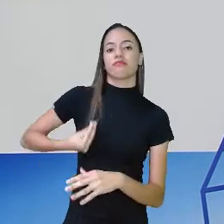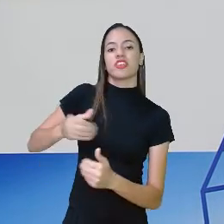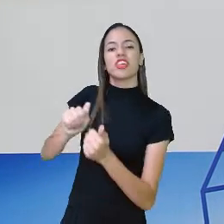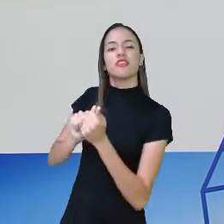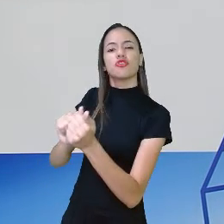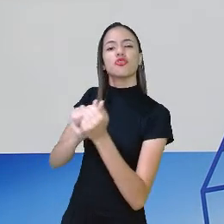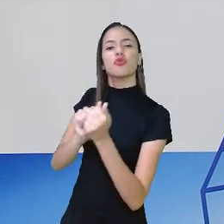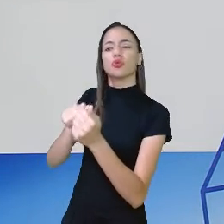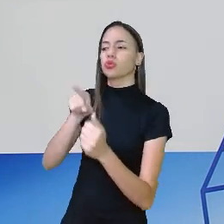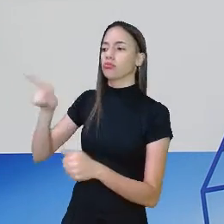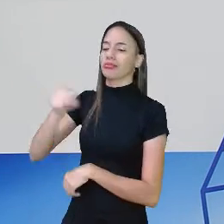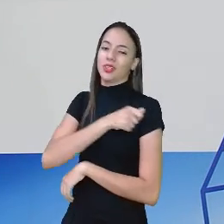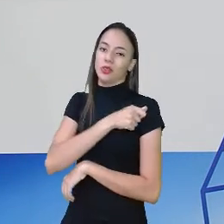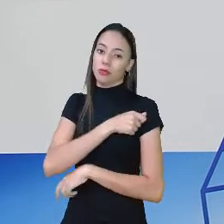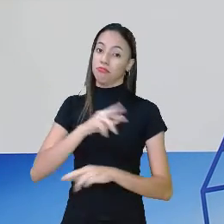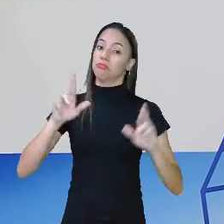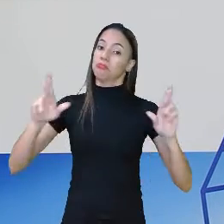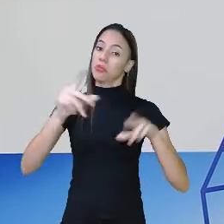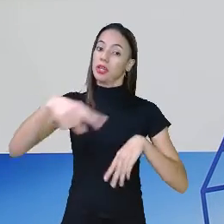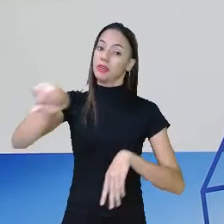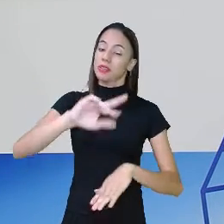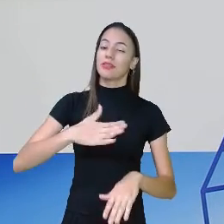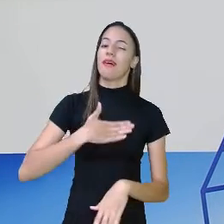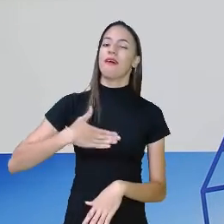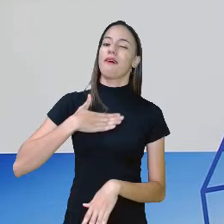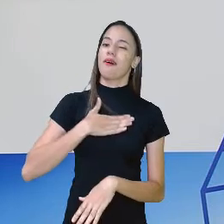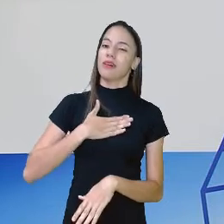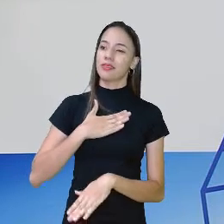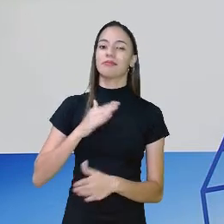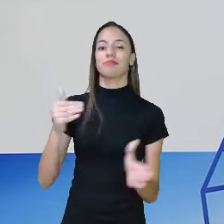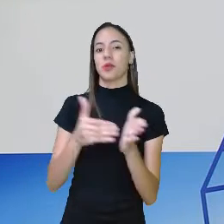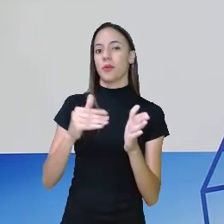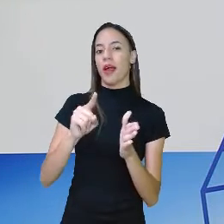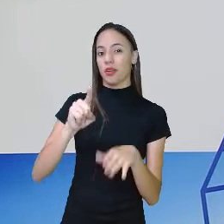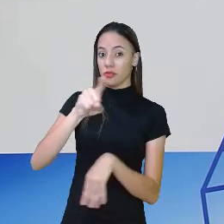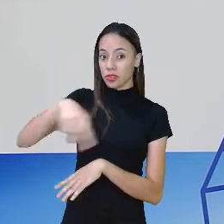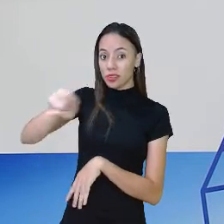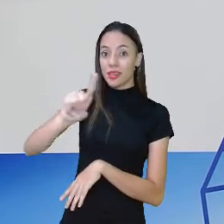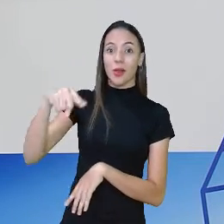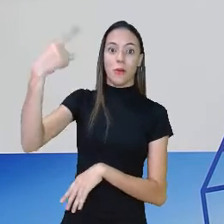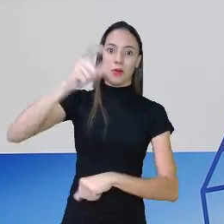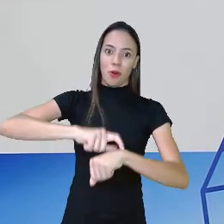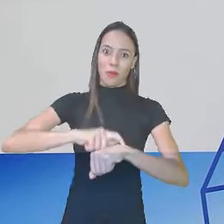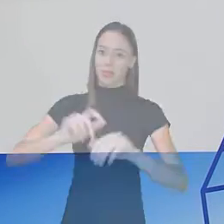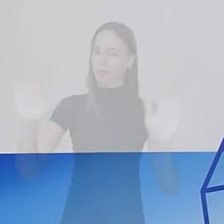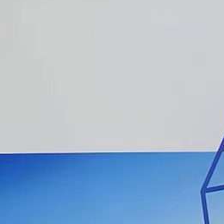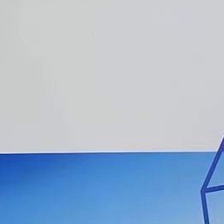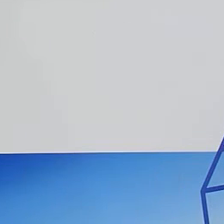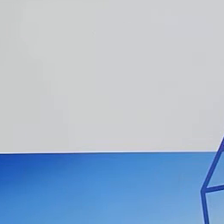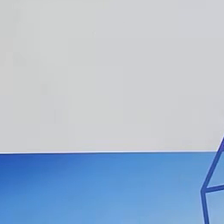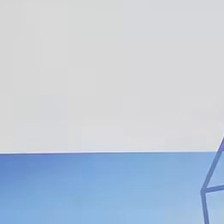estudante. Eu espero que você tenha gostado e eu te aguardo no nosso próximo momento. Tchau.